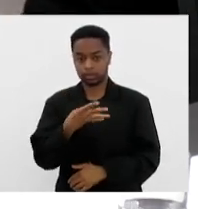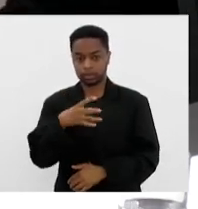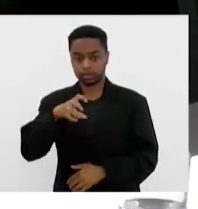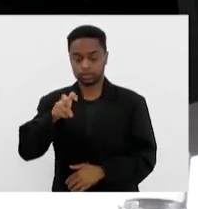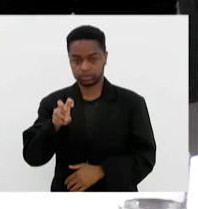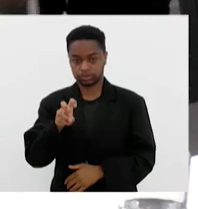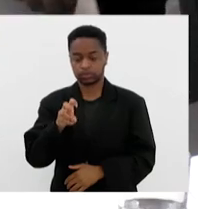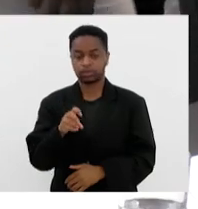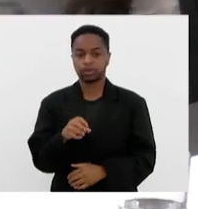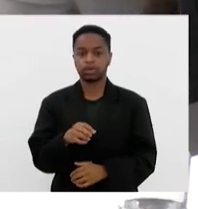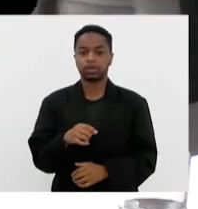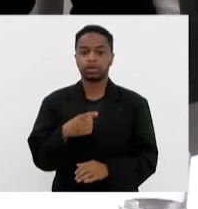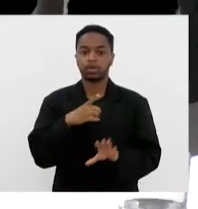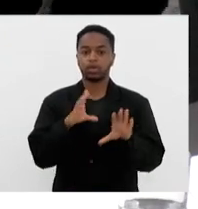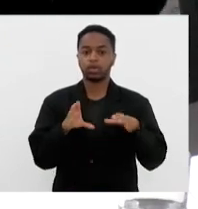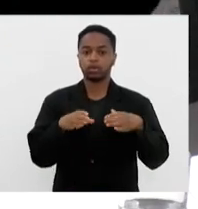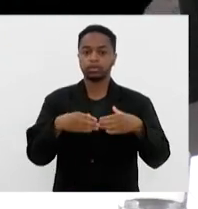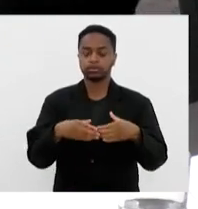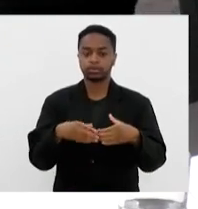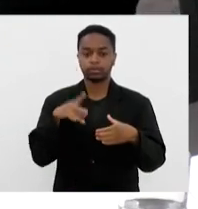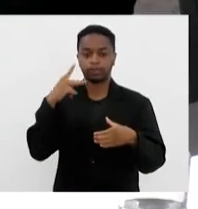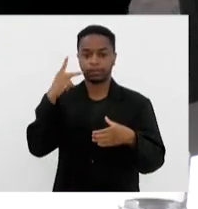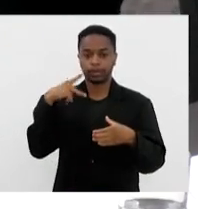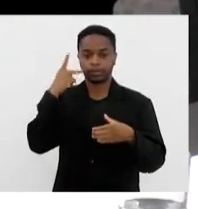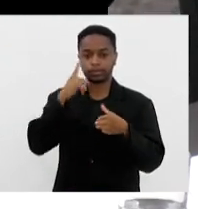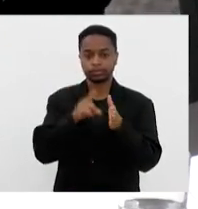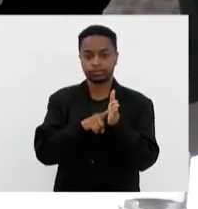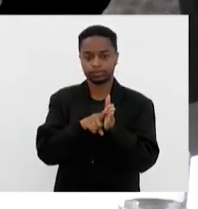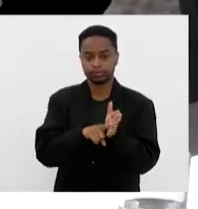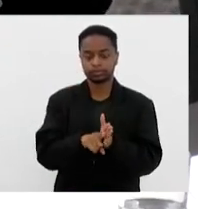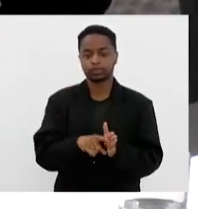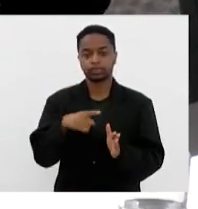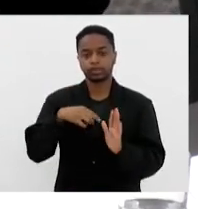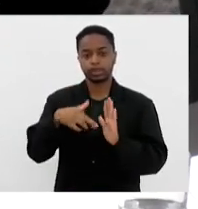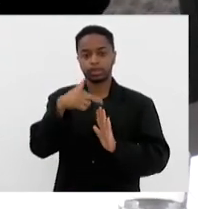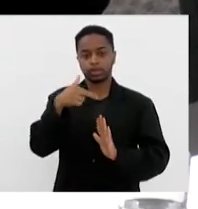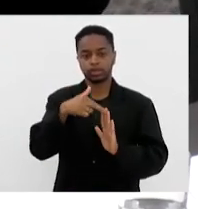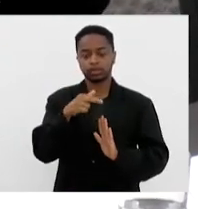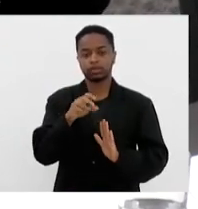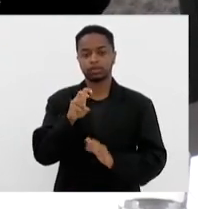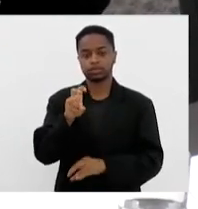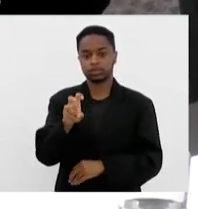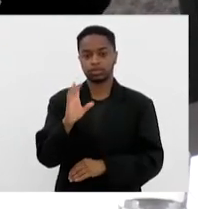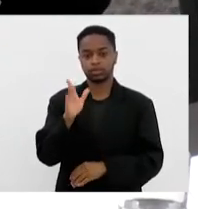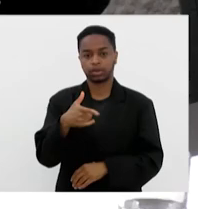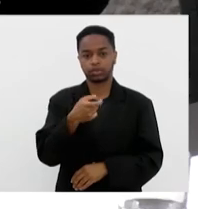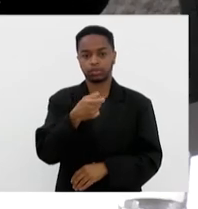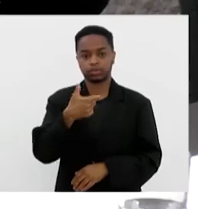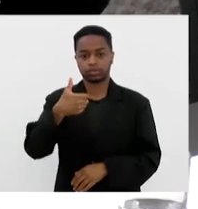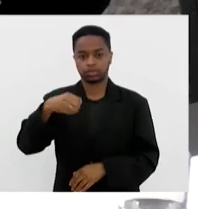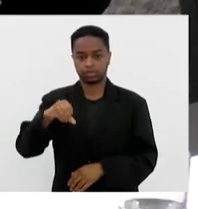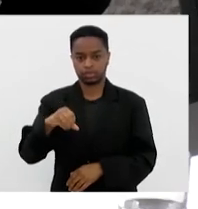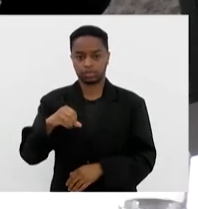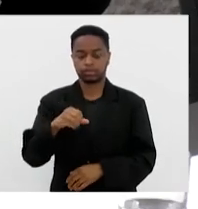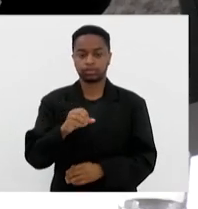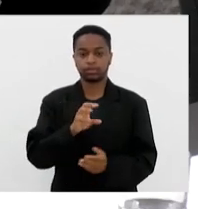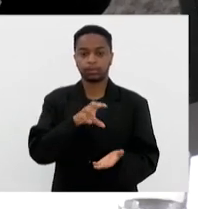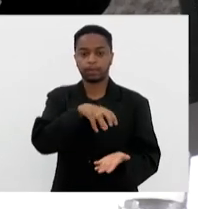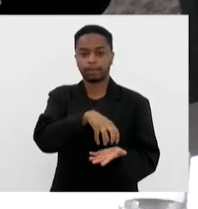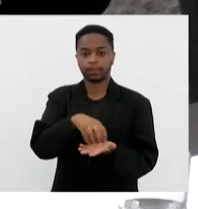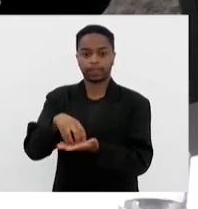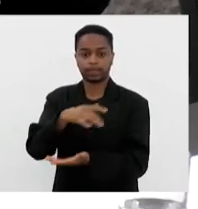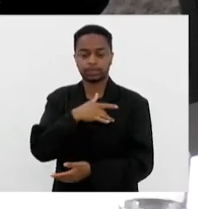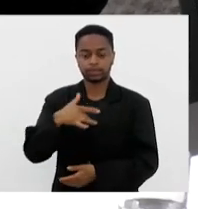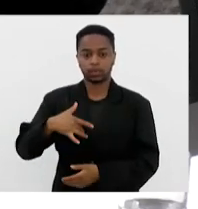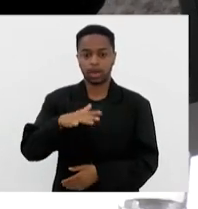Comissão Parlamentar de Inquérito, instituída pela Resolução número 5 de 19, em que ficam as unidades de saúde da